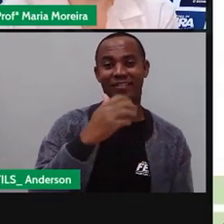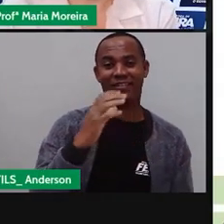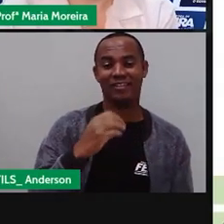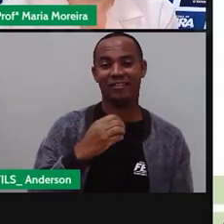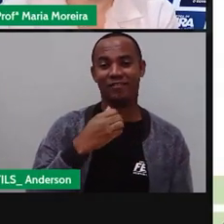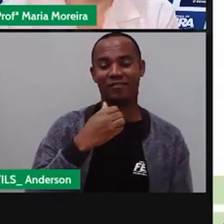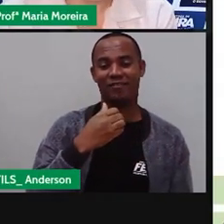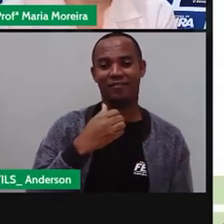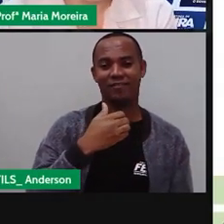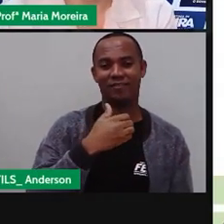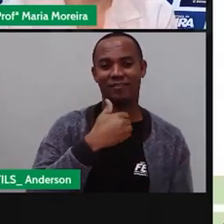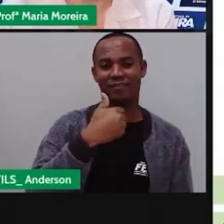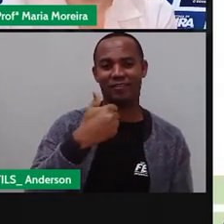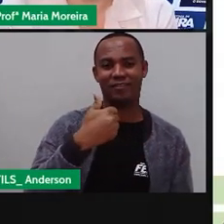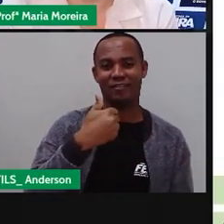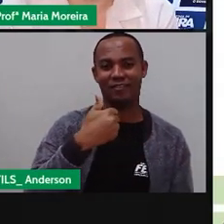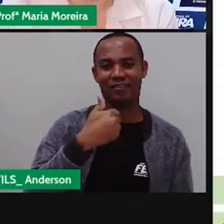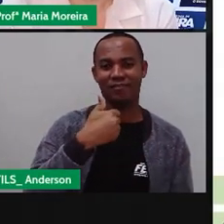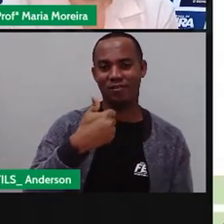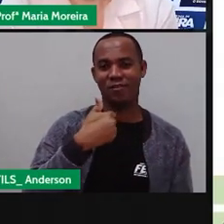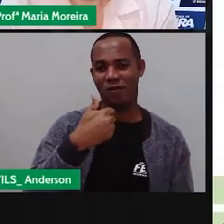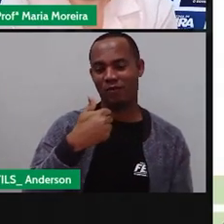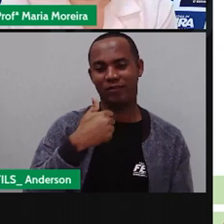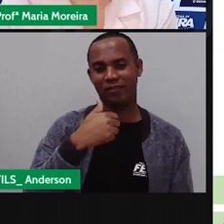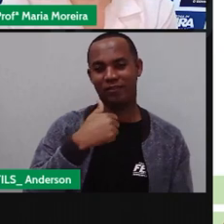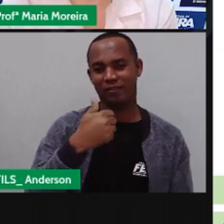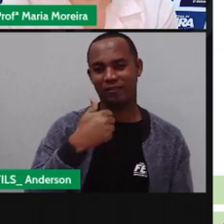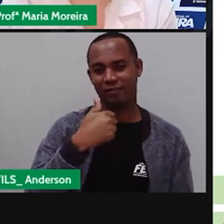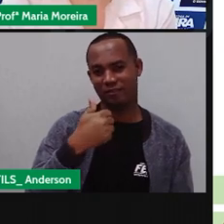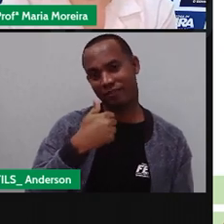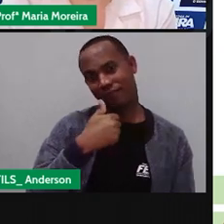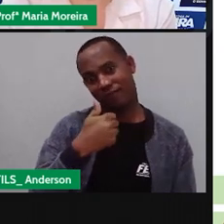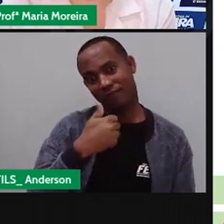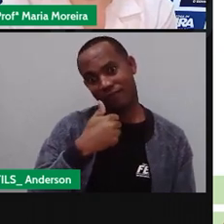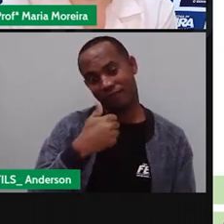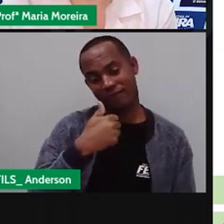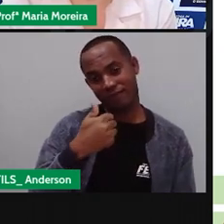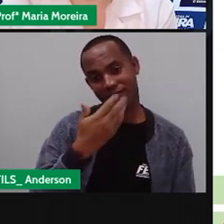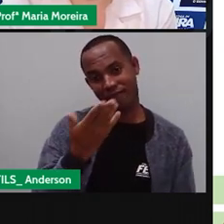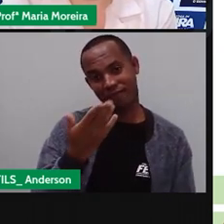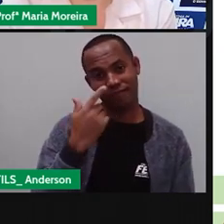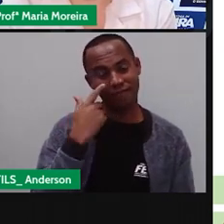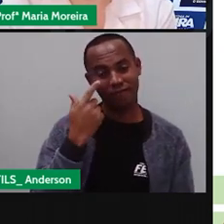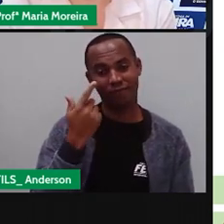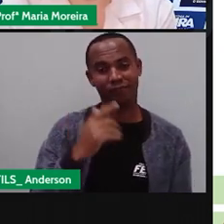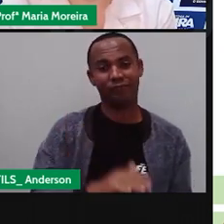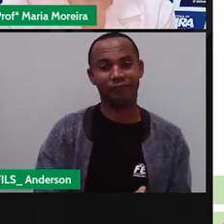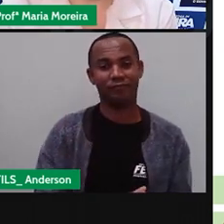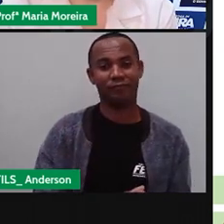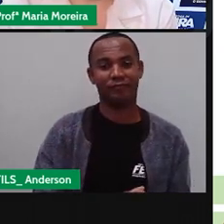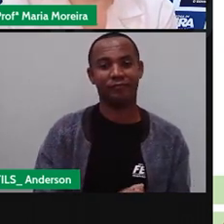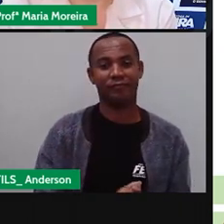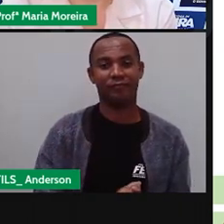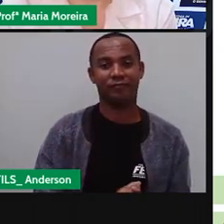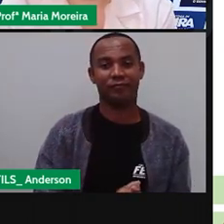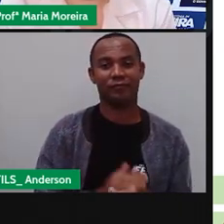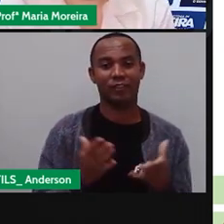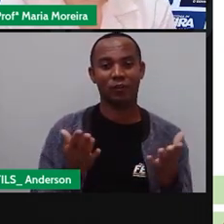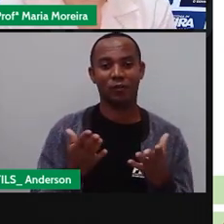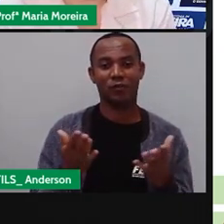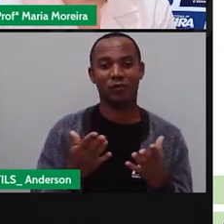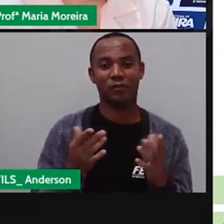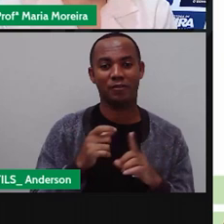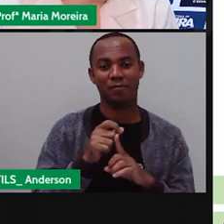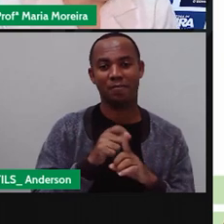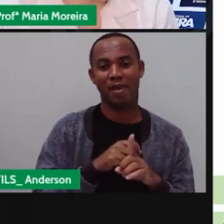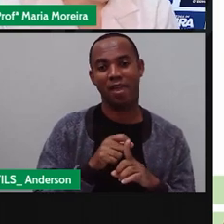111, né? Olha só que engraçado, Anderson. A aula de número 111, hoje, dia 1 de 2021, do mês 6,